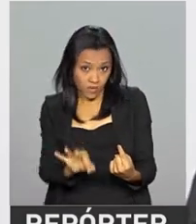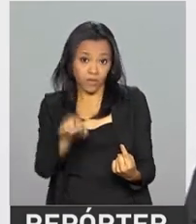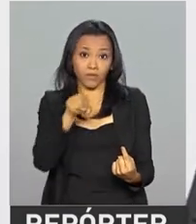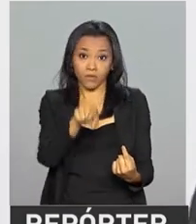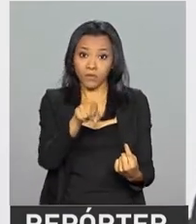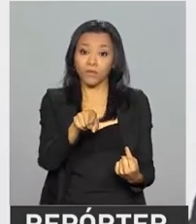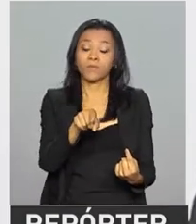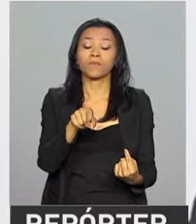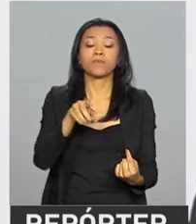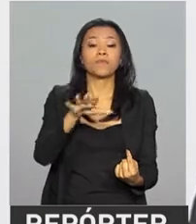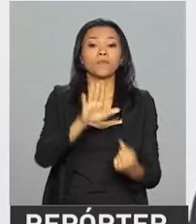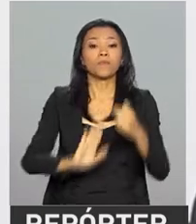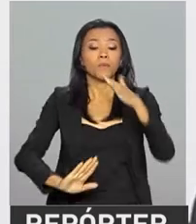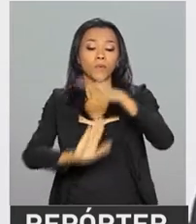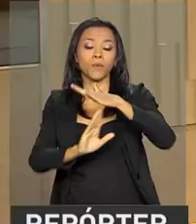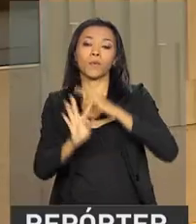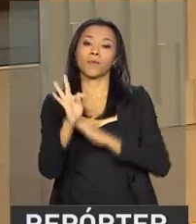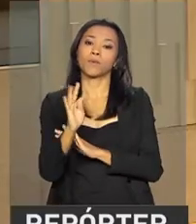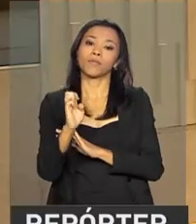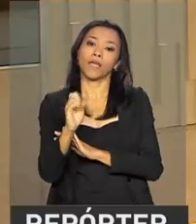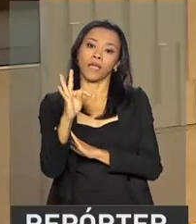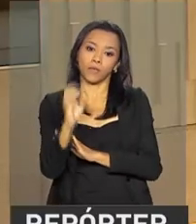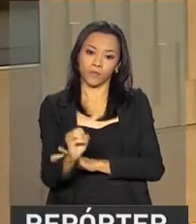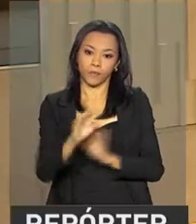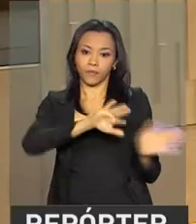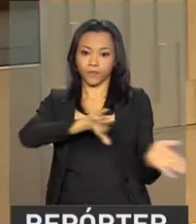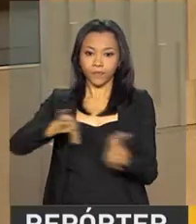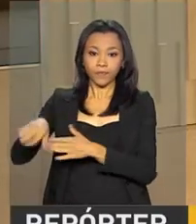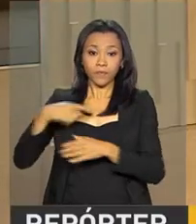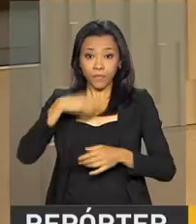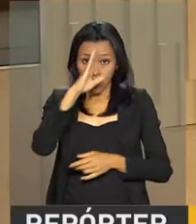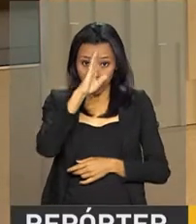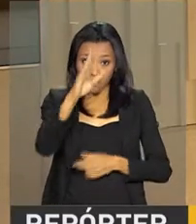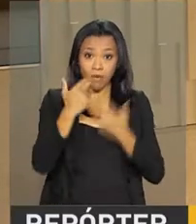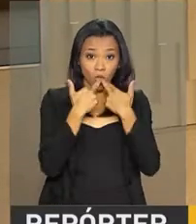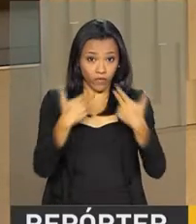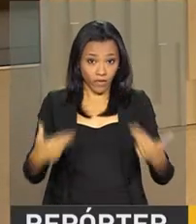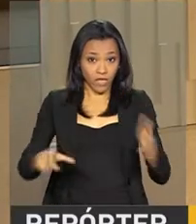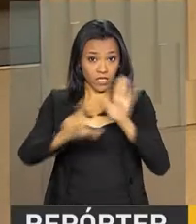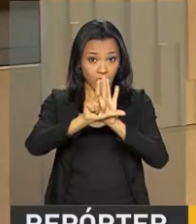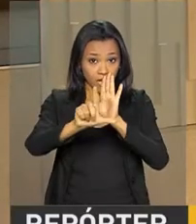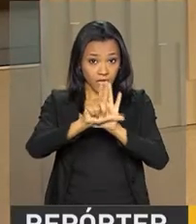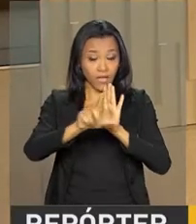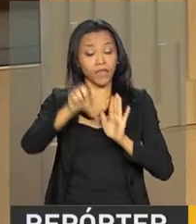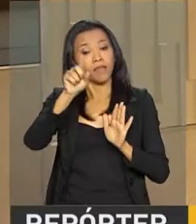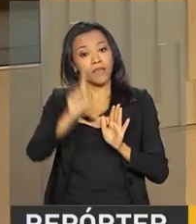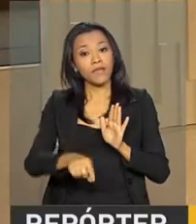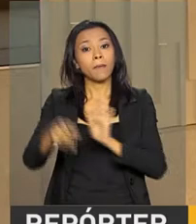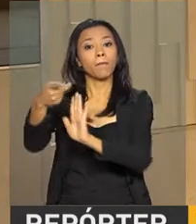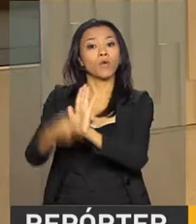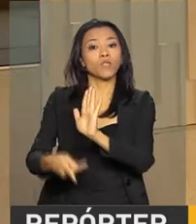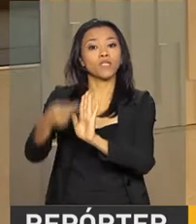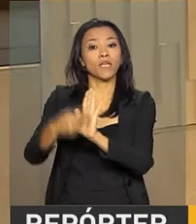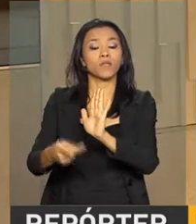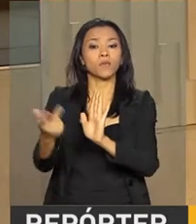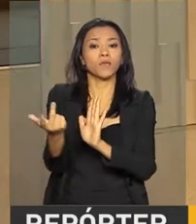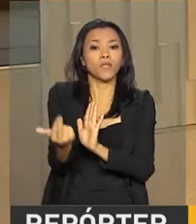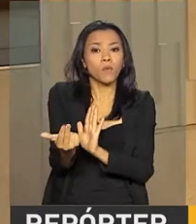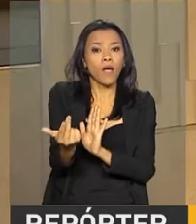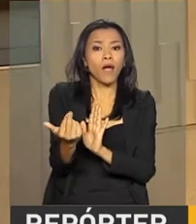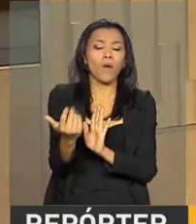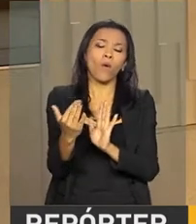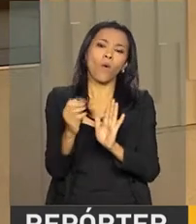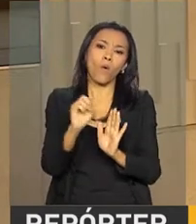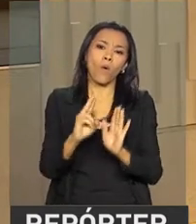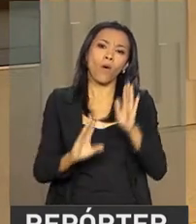é do teto de renúncia fiscal uma das principais novidades da lei rouanet e agora projetos com valor igual ou superior a